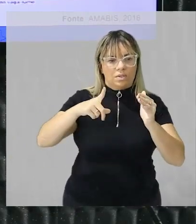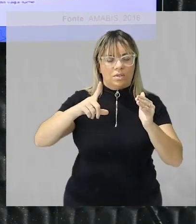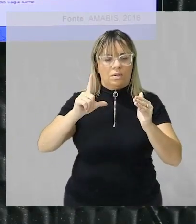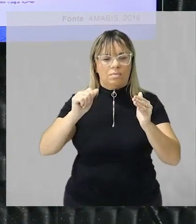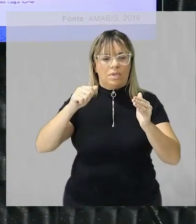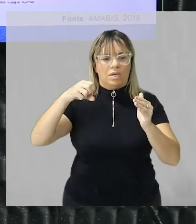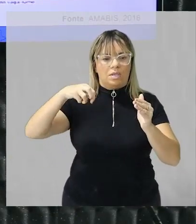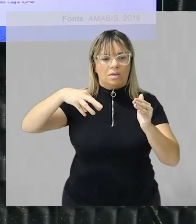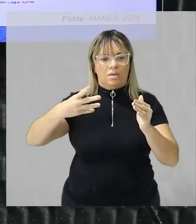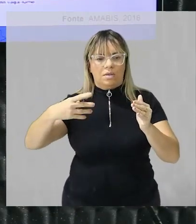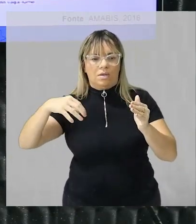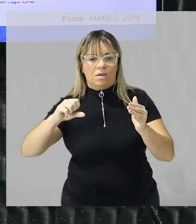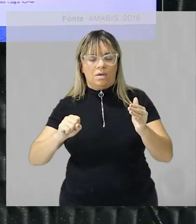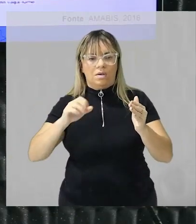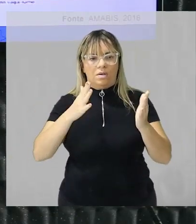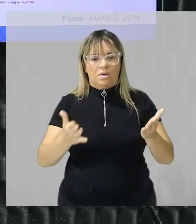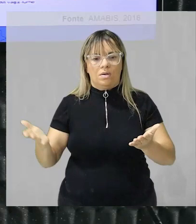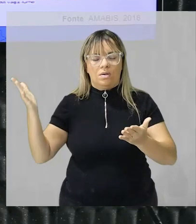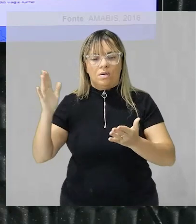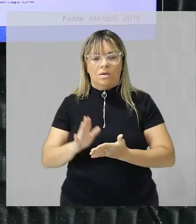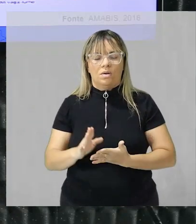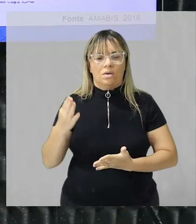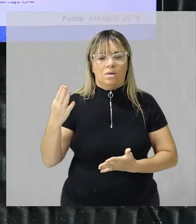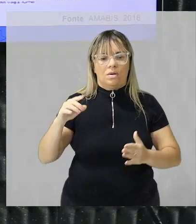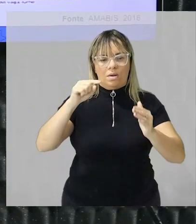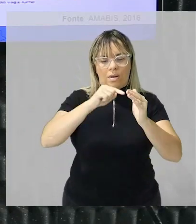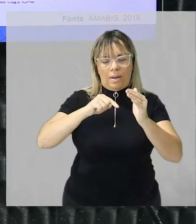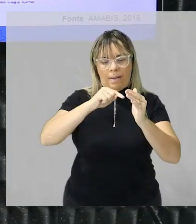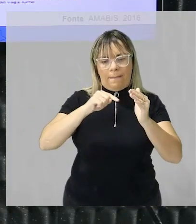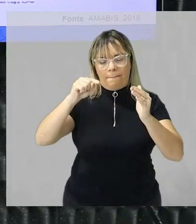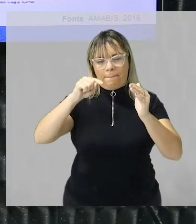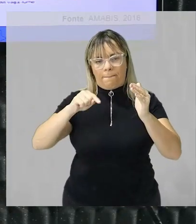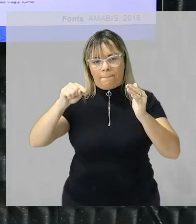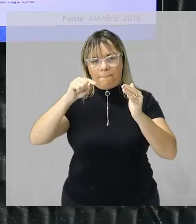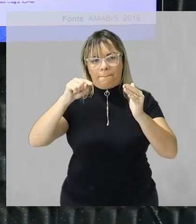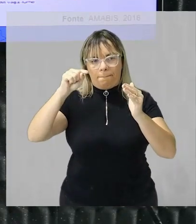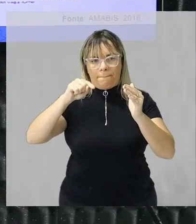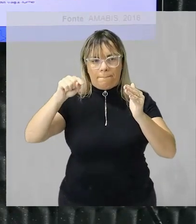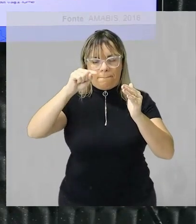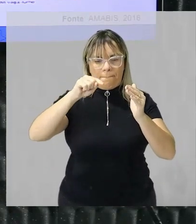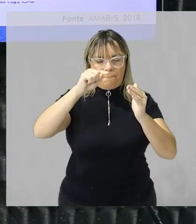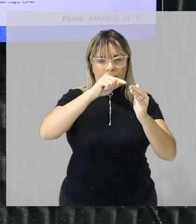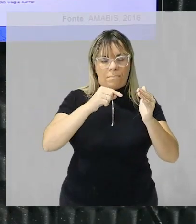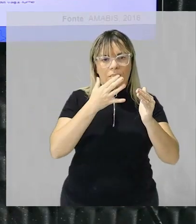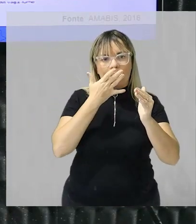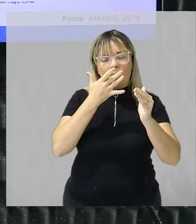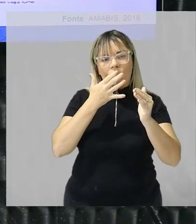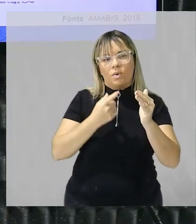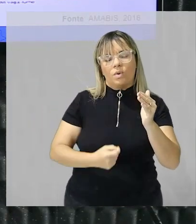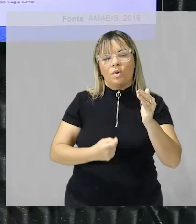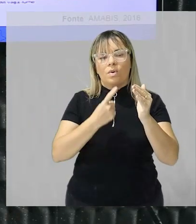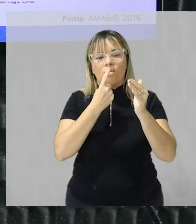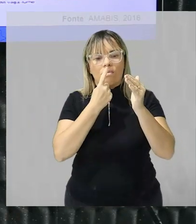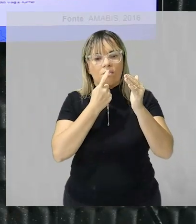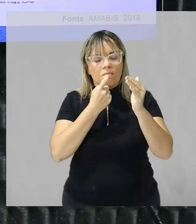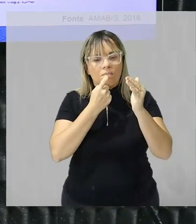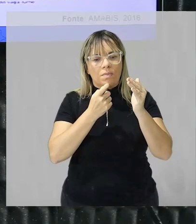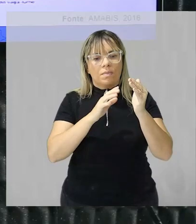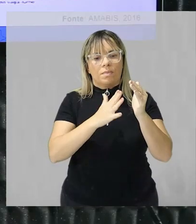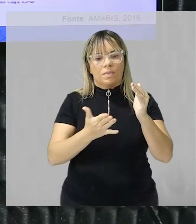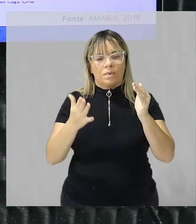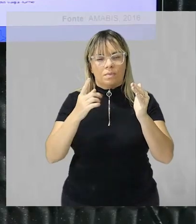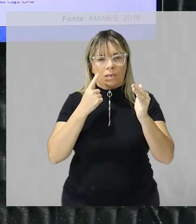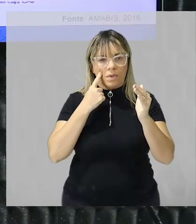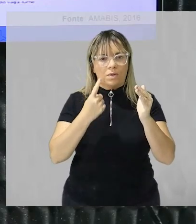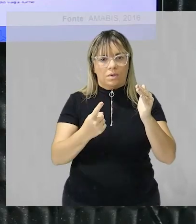ó, nós temos bactérias com moléculas circulares de DNA, são os plasmídios em vermelho que vocês estão vendo. Então, nós temos